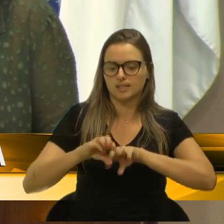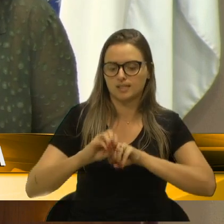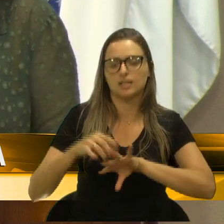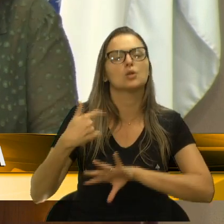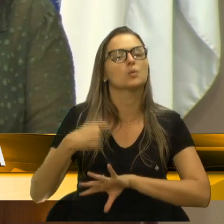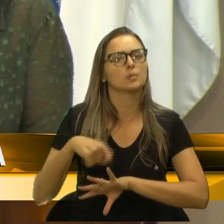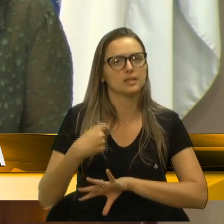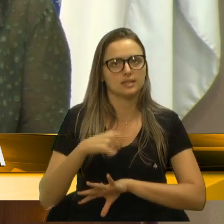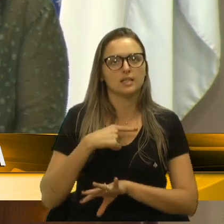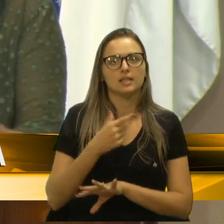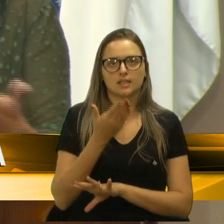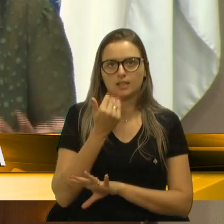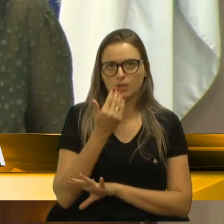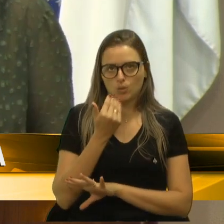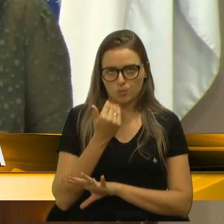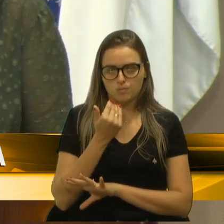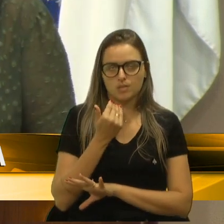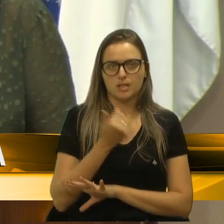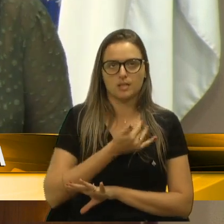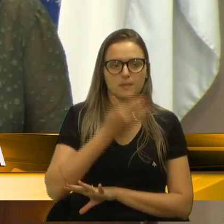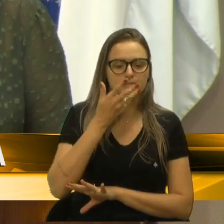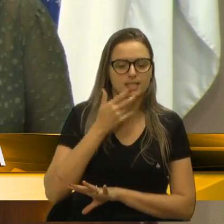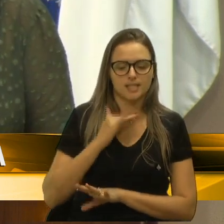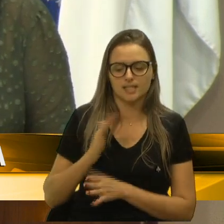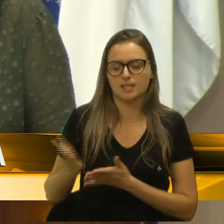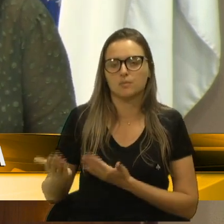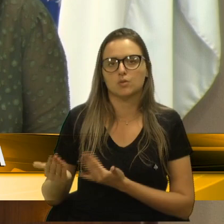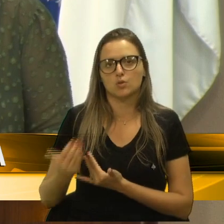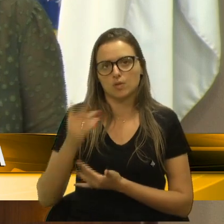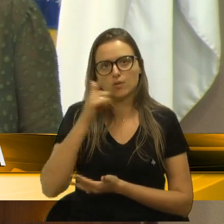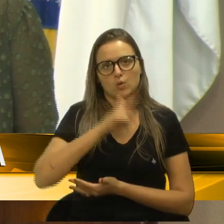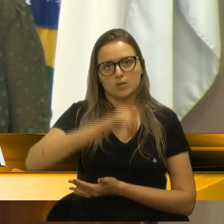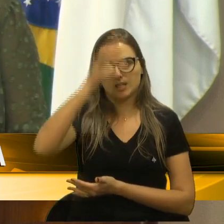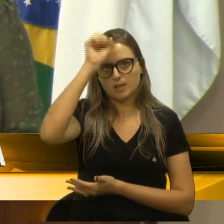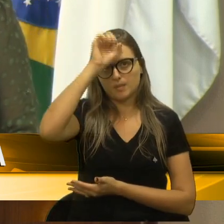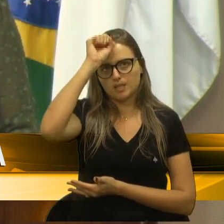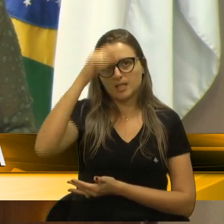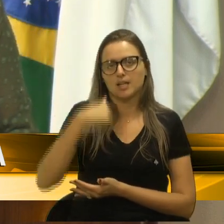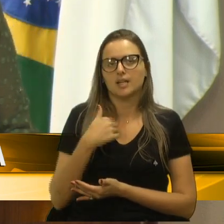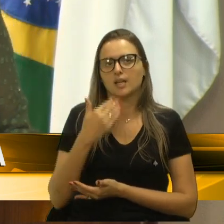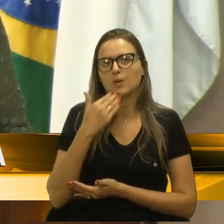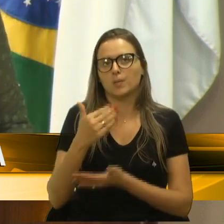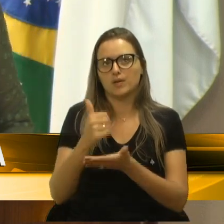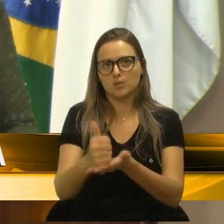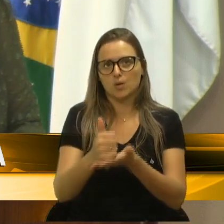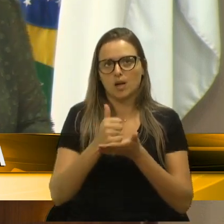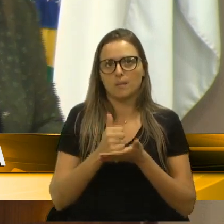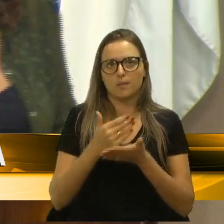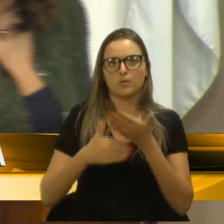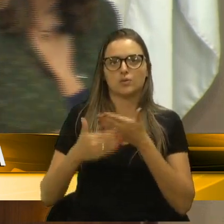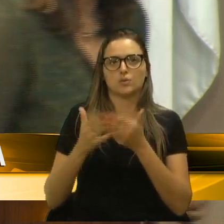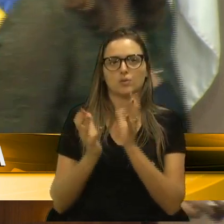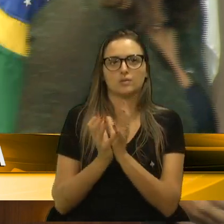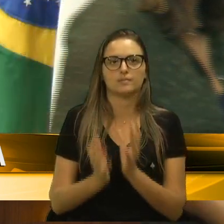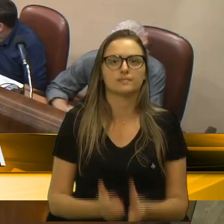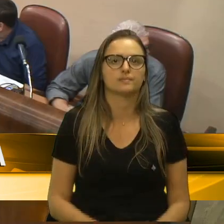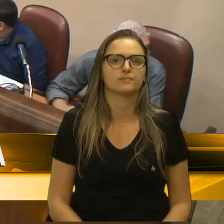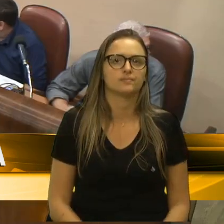precisa ter condições para as crianças aprenderem. Então, peço a ajuda aí dos colegas.